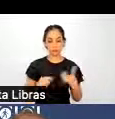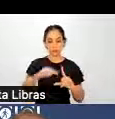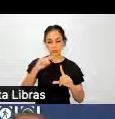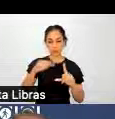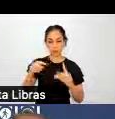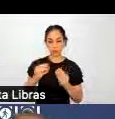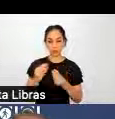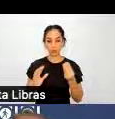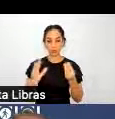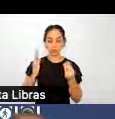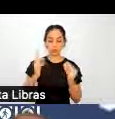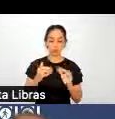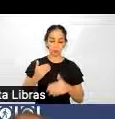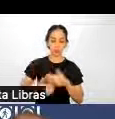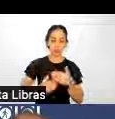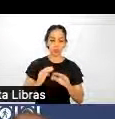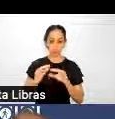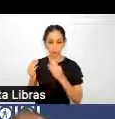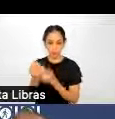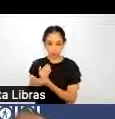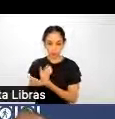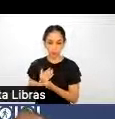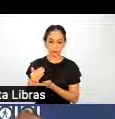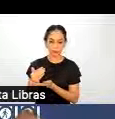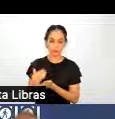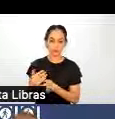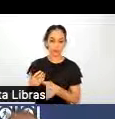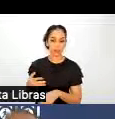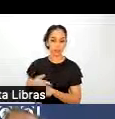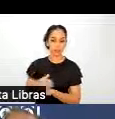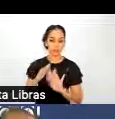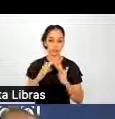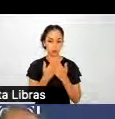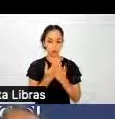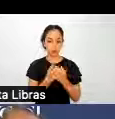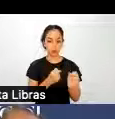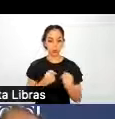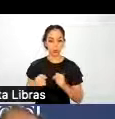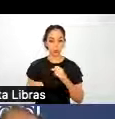processo, mostrando que a comunidade inicia o processo, e que entra, então, as escolas, o poder público,